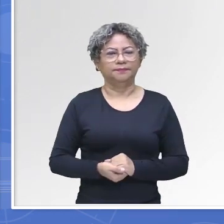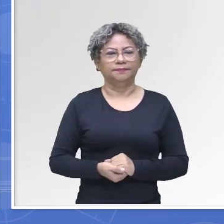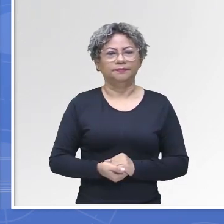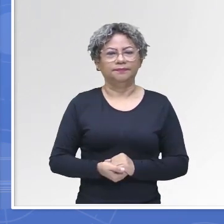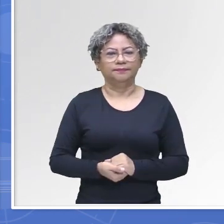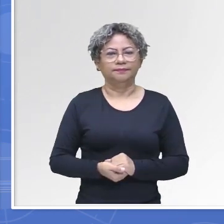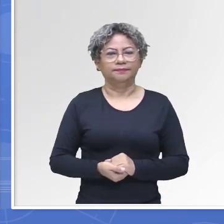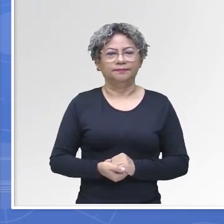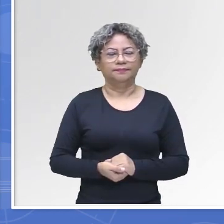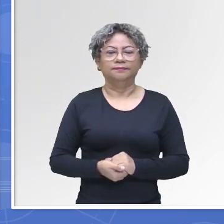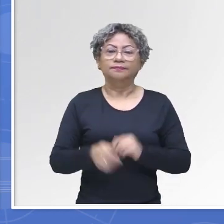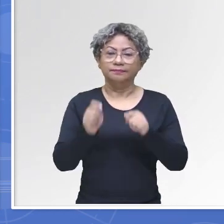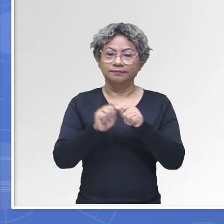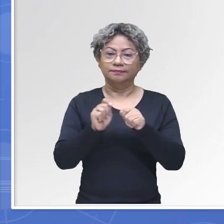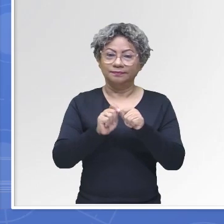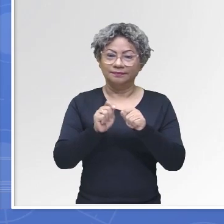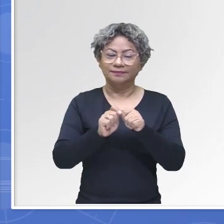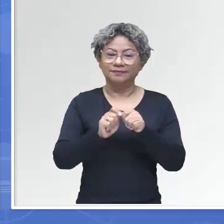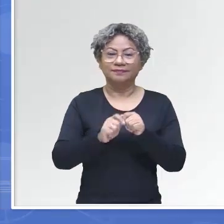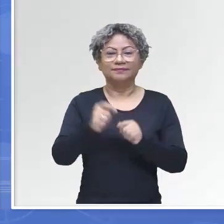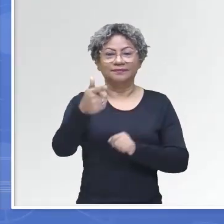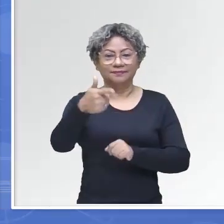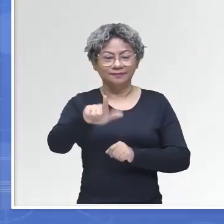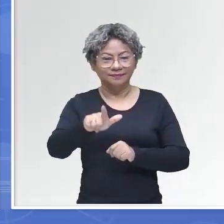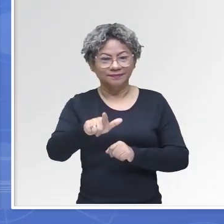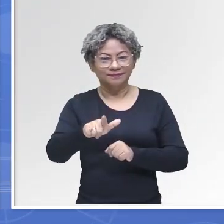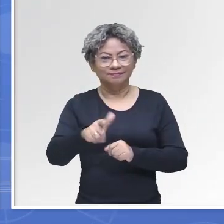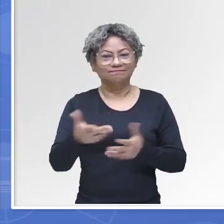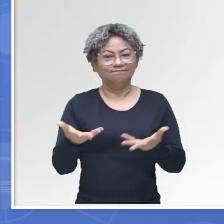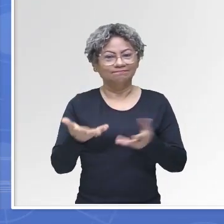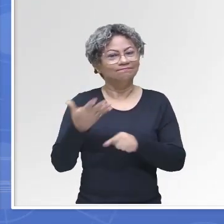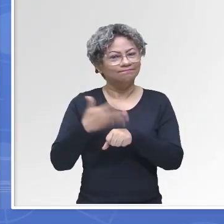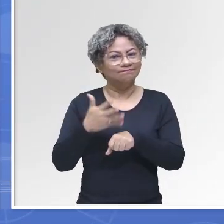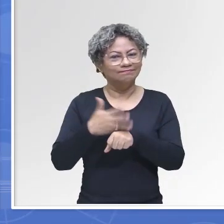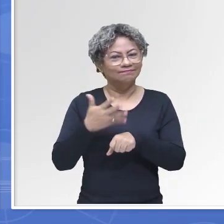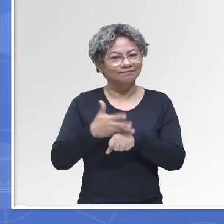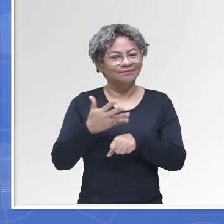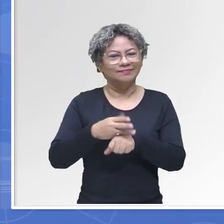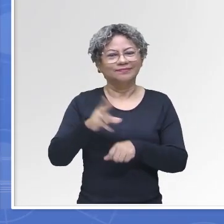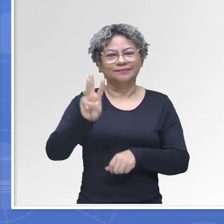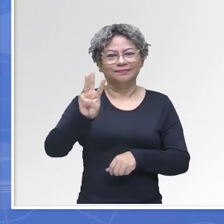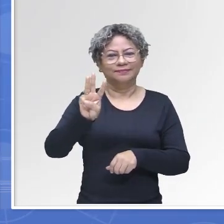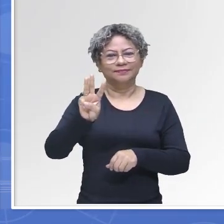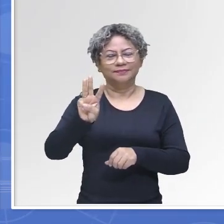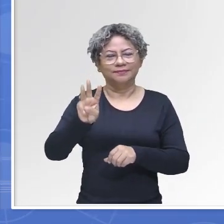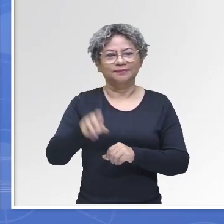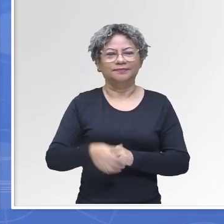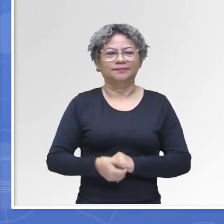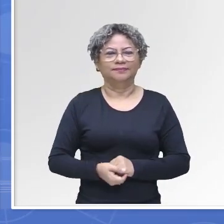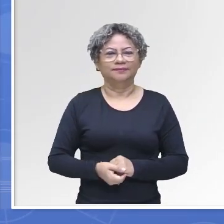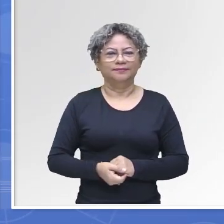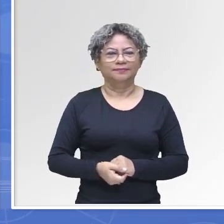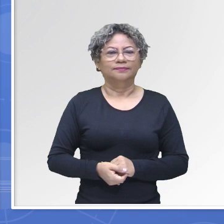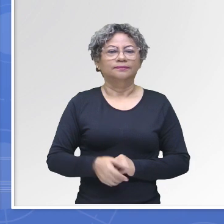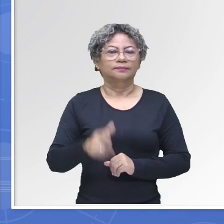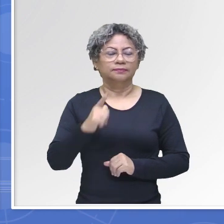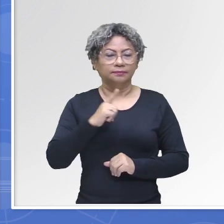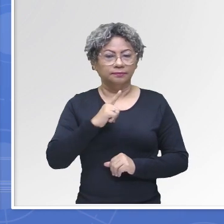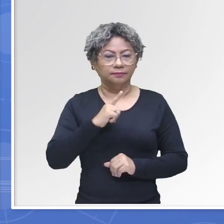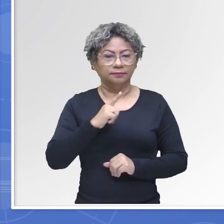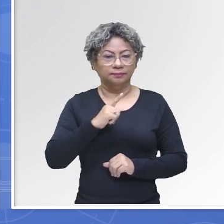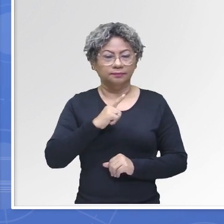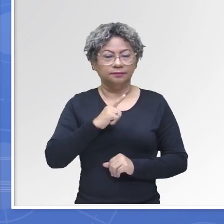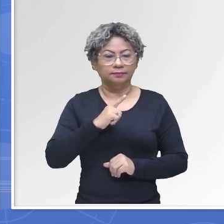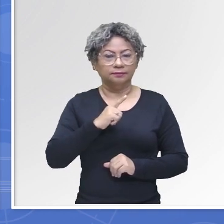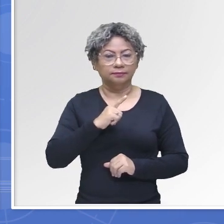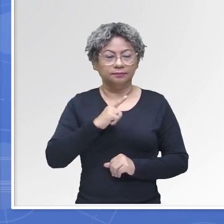Vamos para mais uma. Vocês já estão esquentando, né? Questão número 3. Então, nós temos aí a questão número 3,